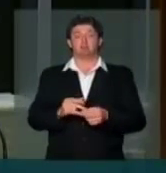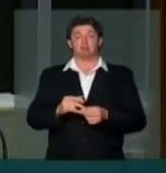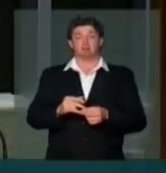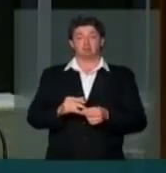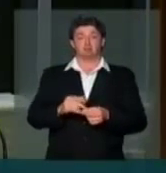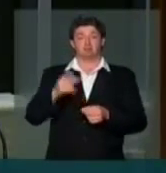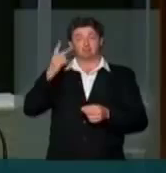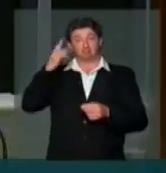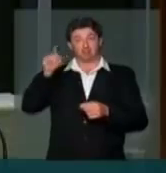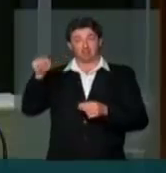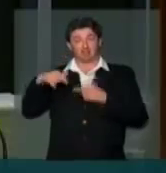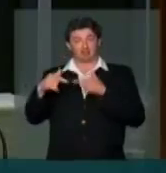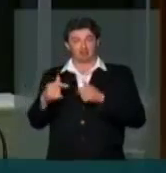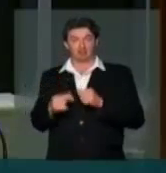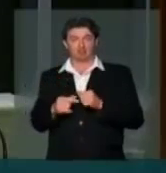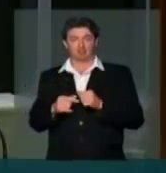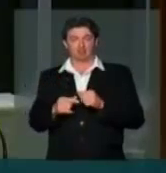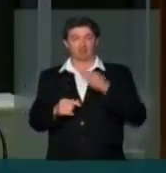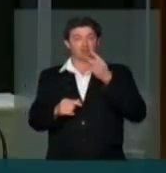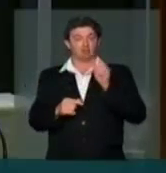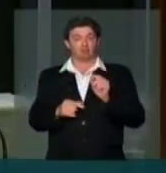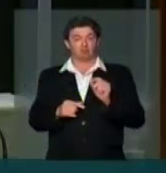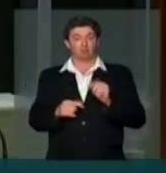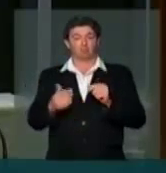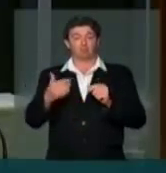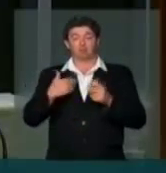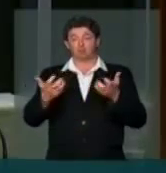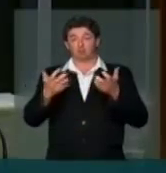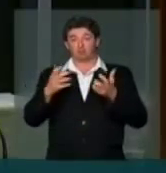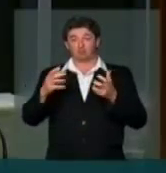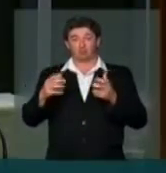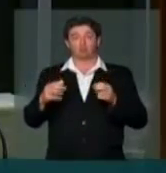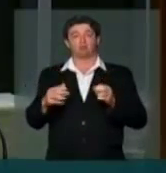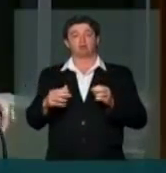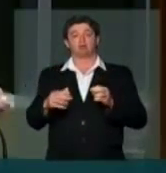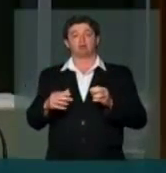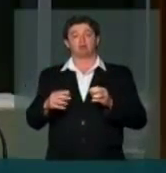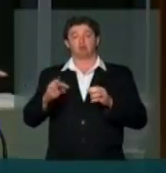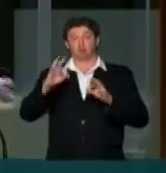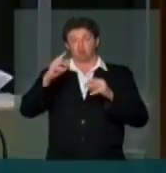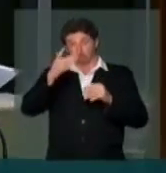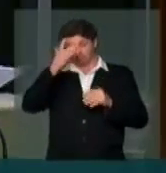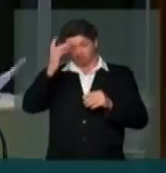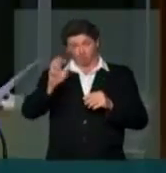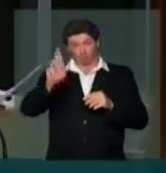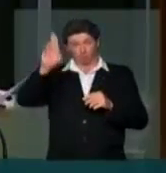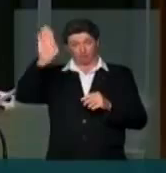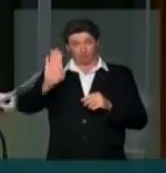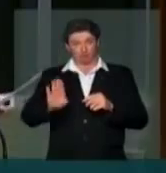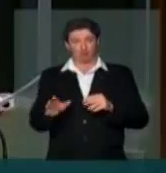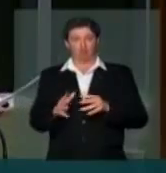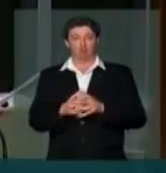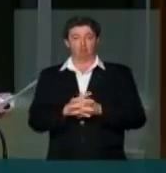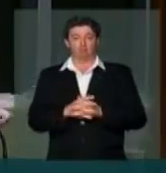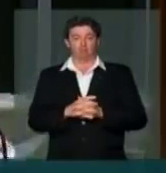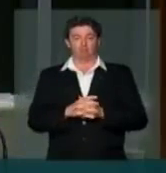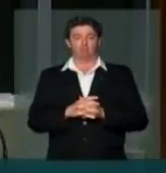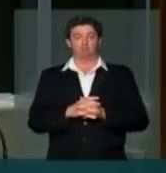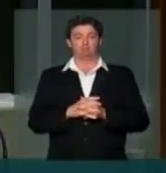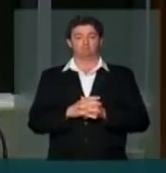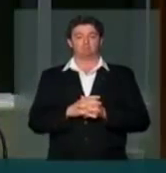ele trabalha? Ela dizia: eu queria que toda a autoridade deste país